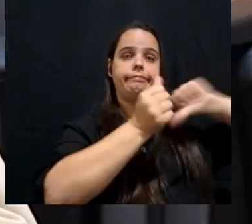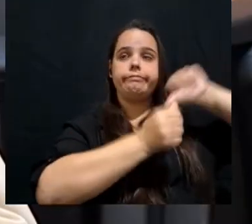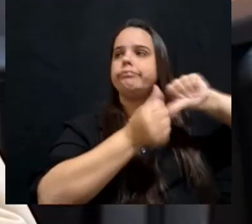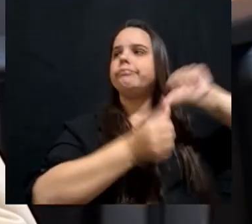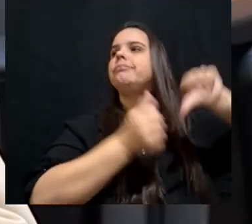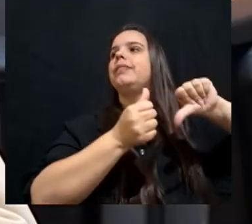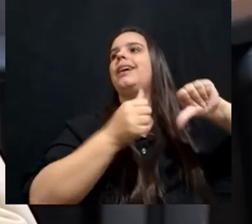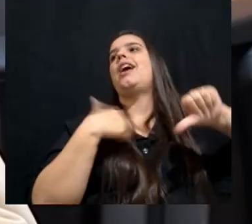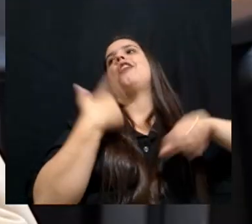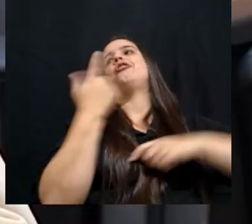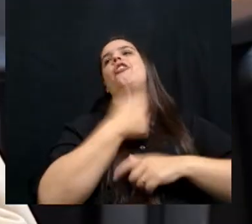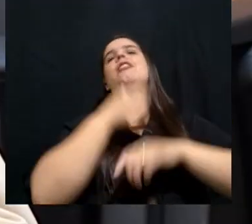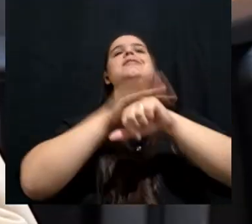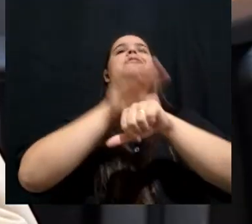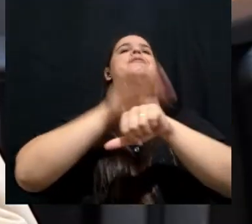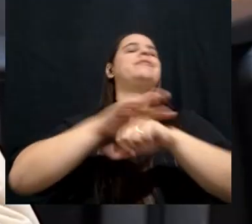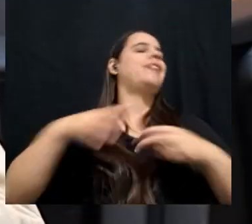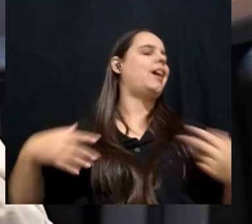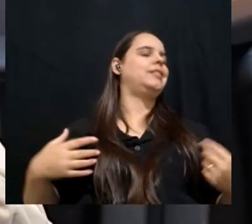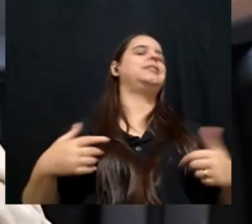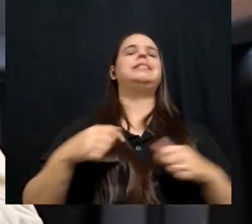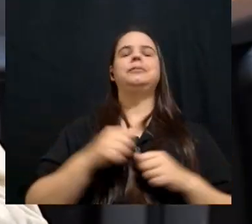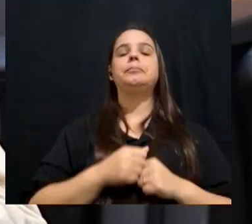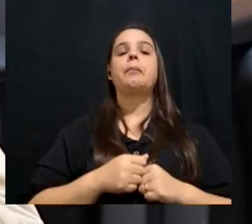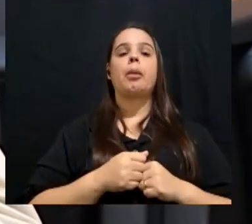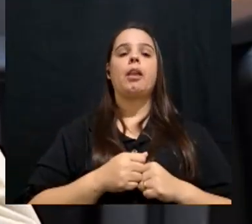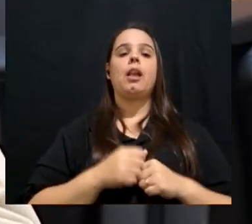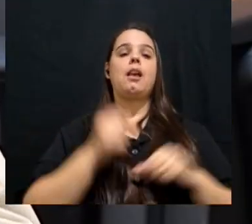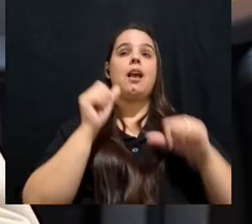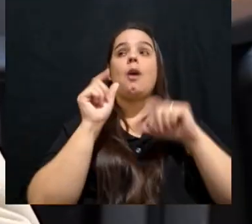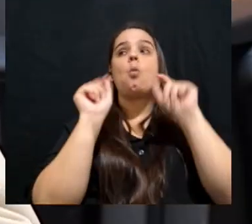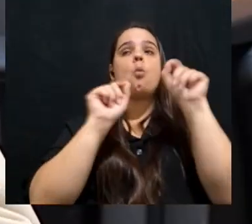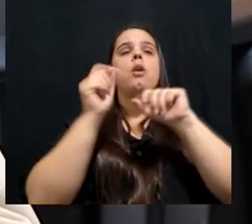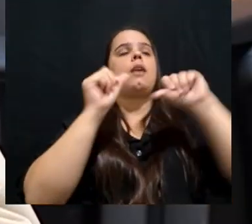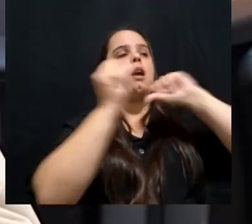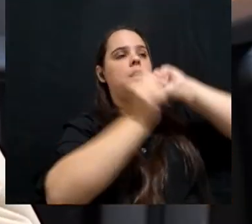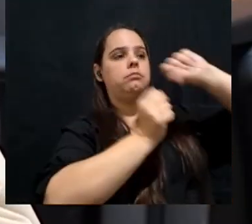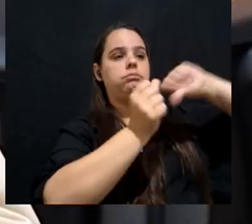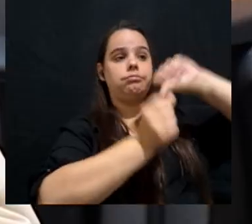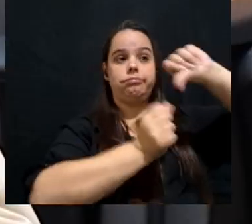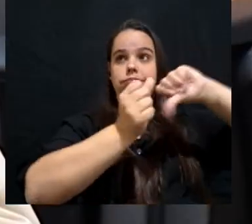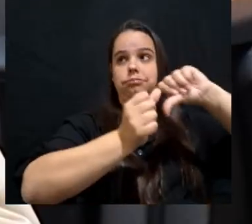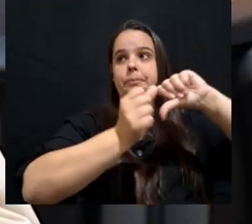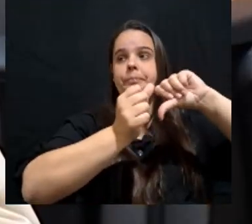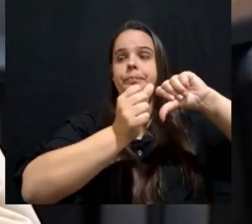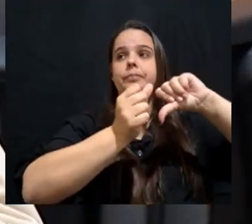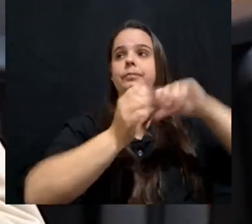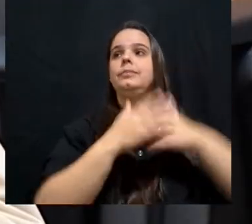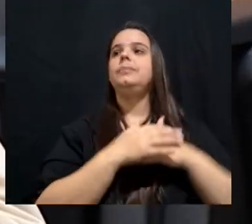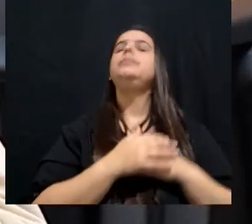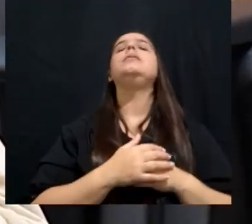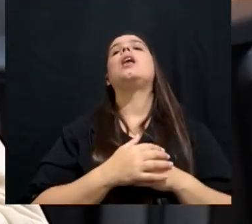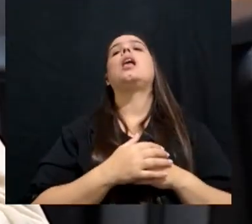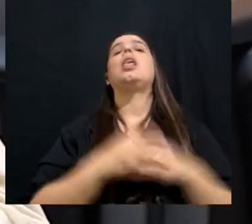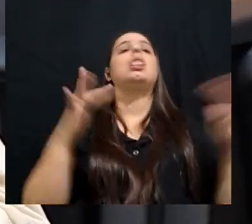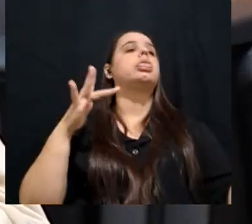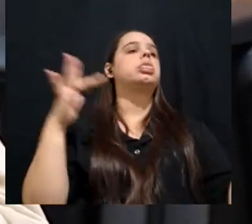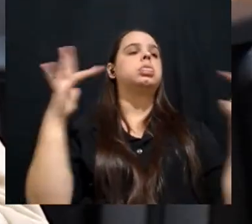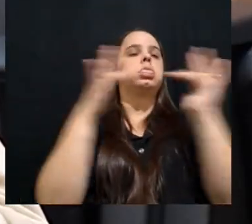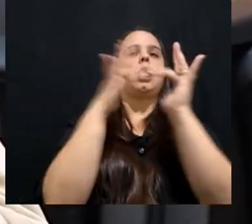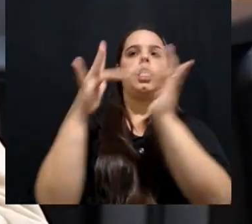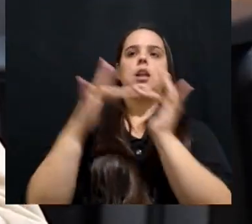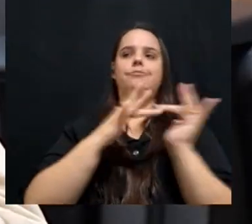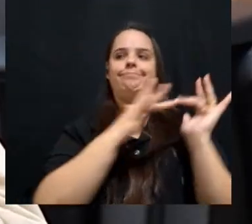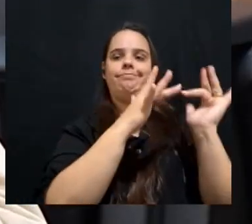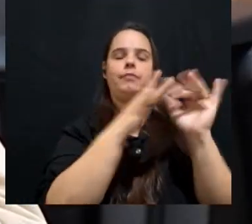dessa característica, que é fazer essa interlocução aí e conexão. Além do que, como vereador